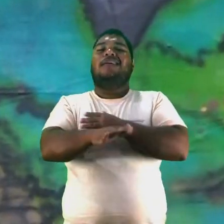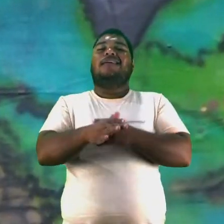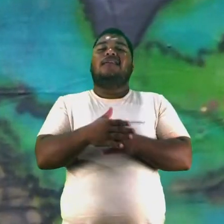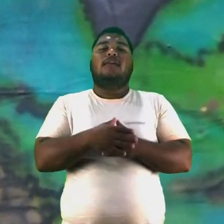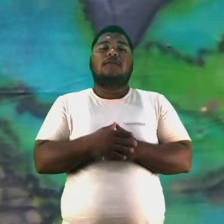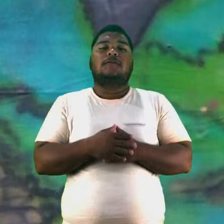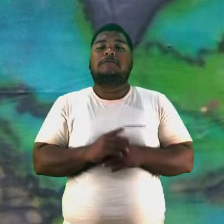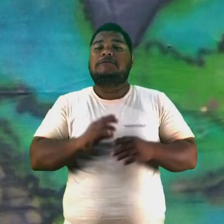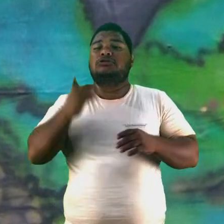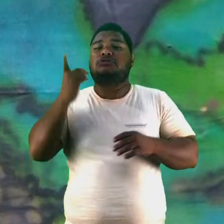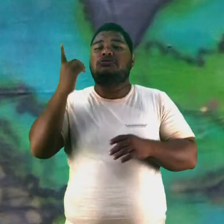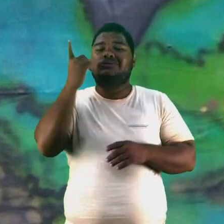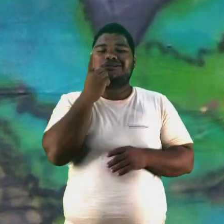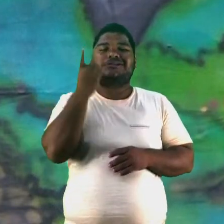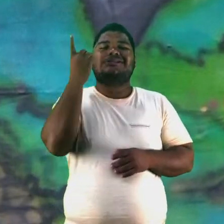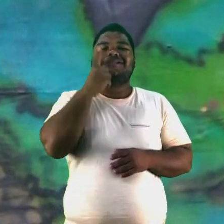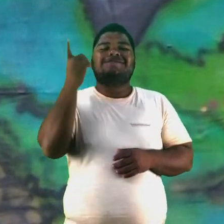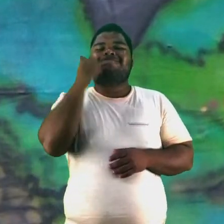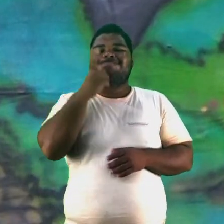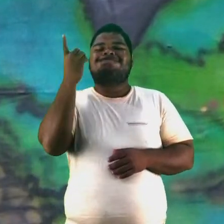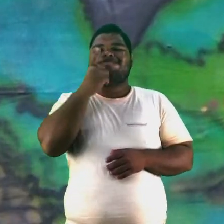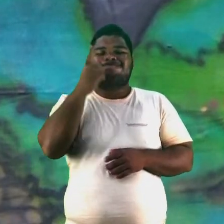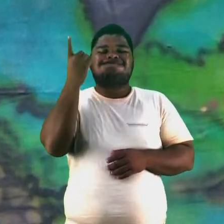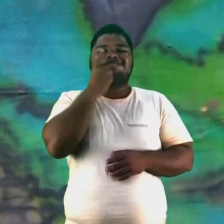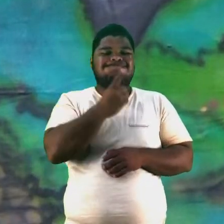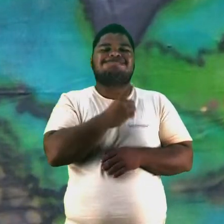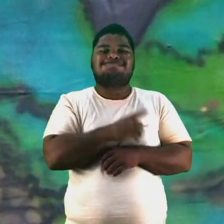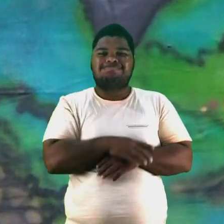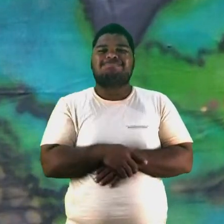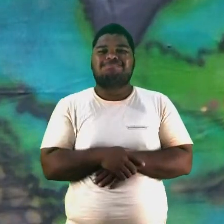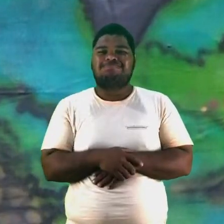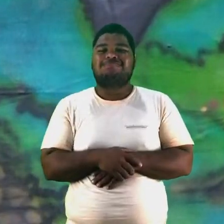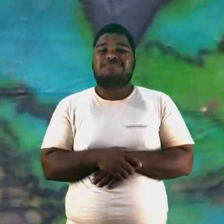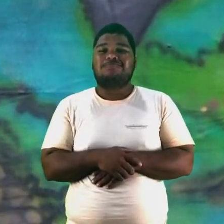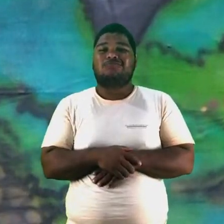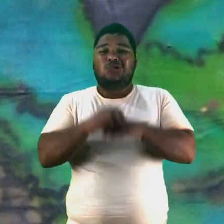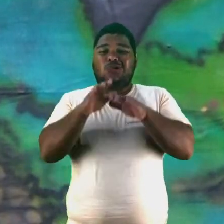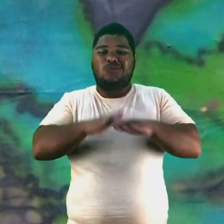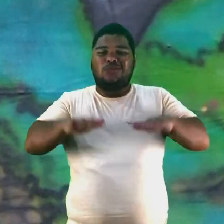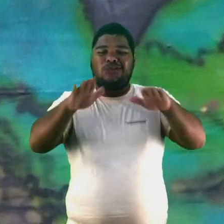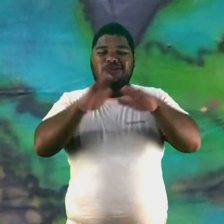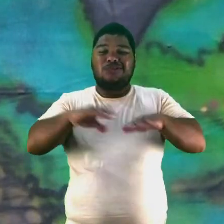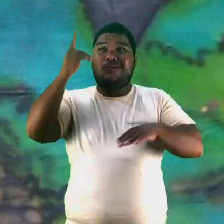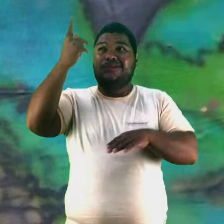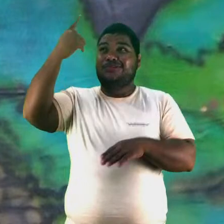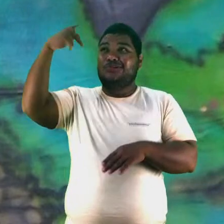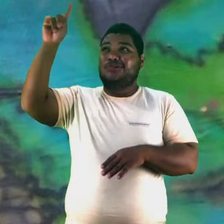teremos diariamente um momento com a Tua palavra.